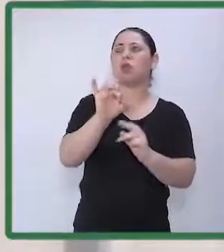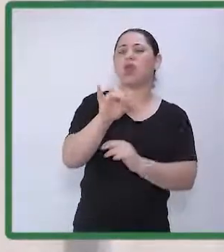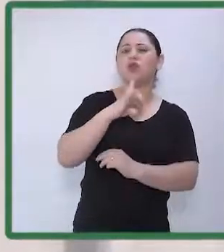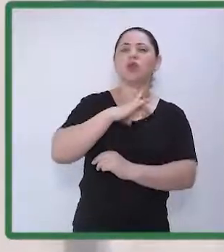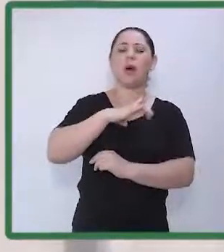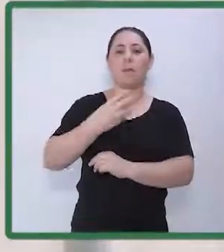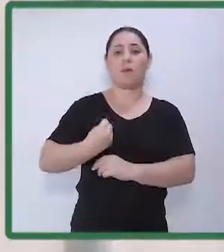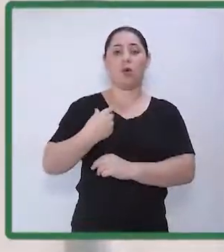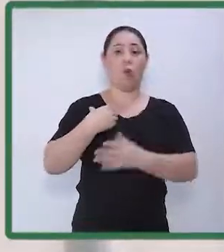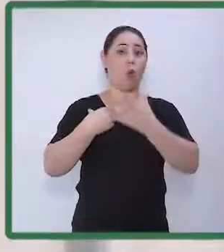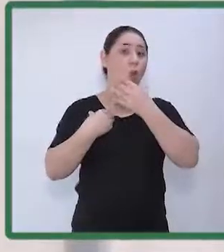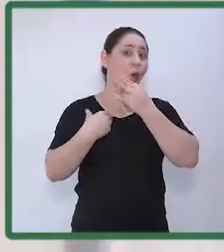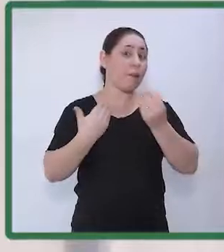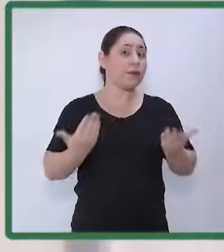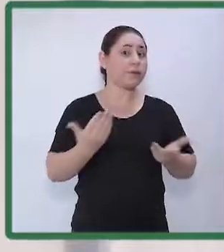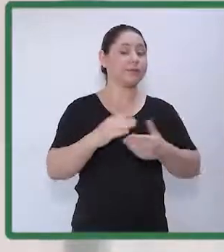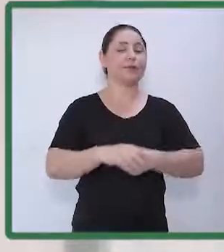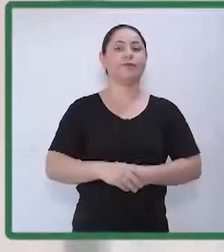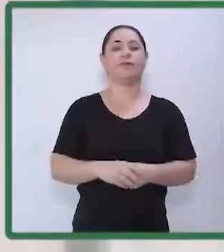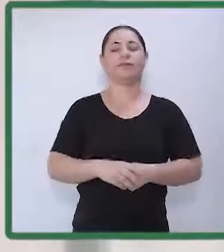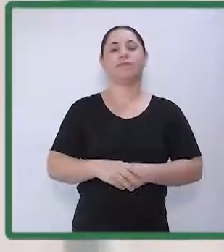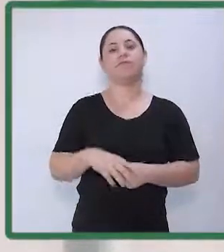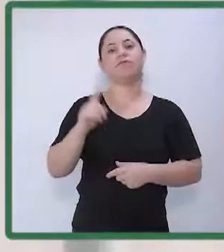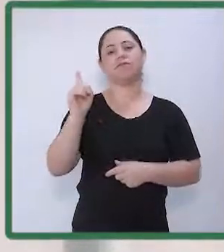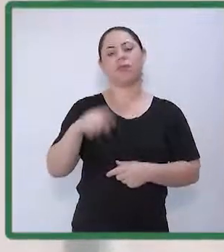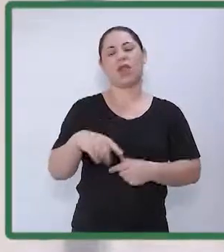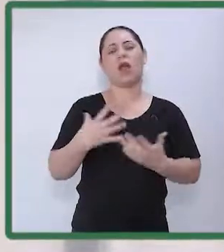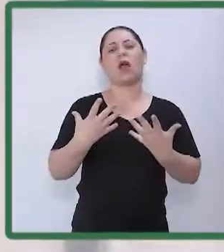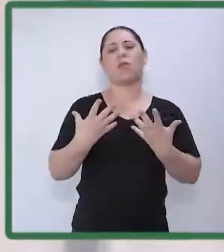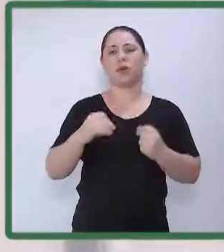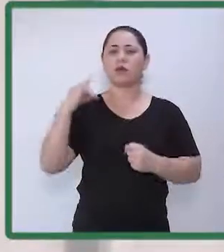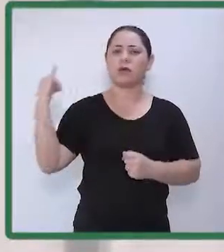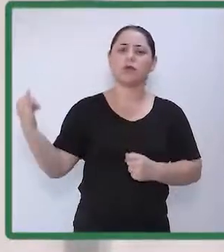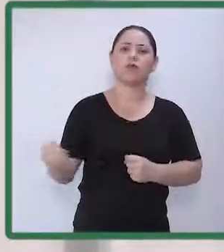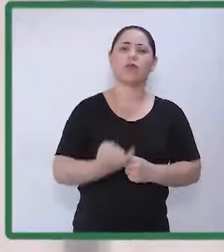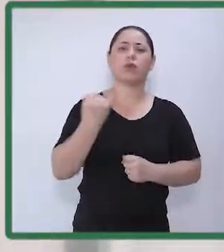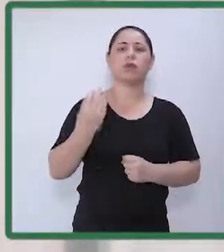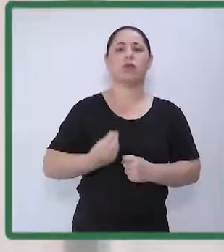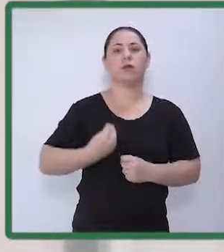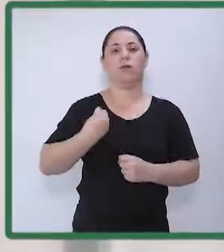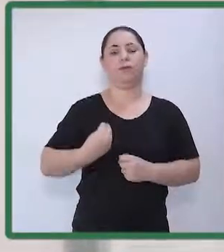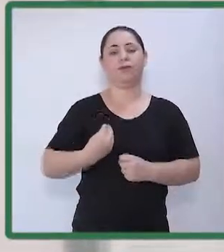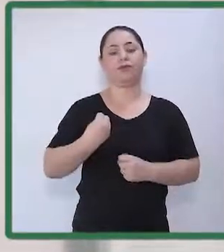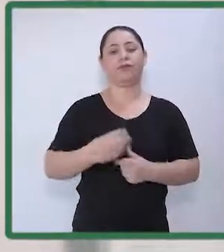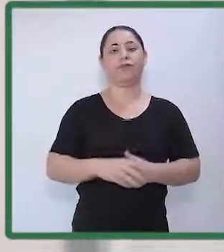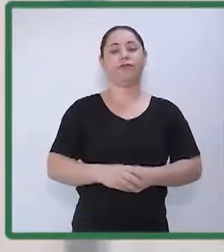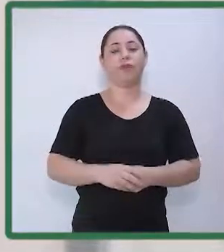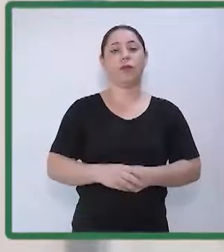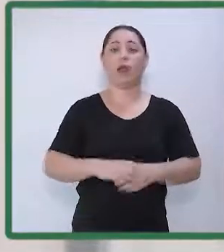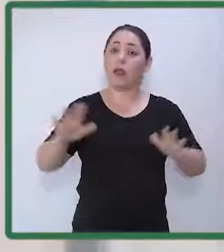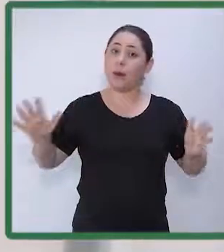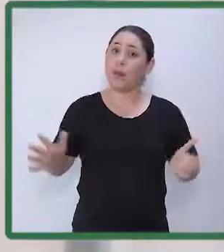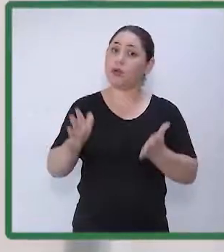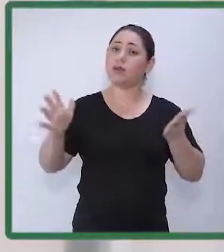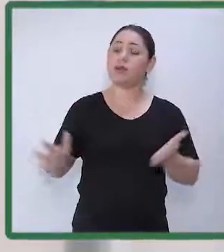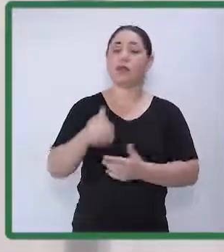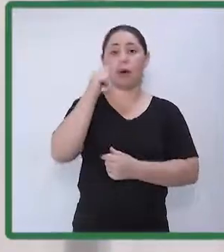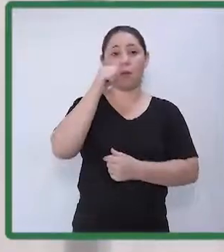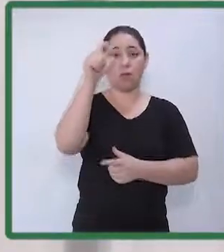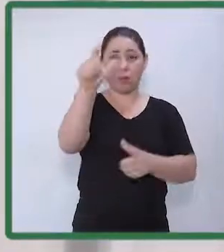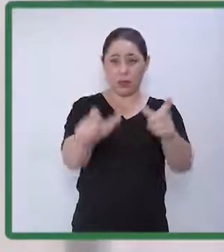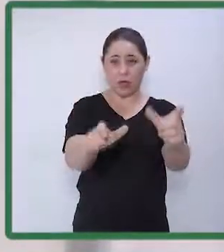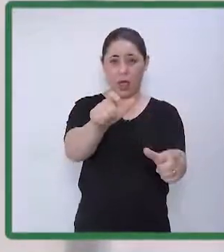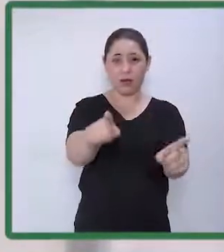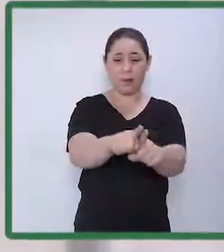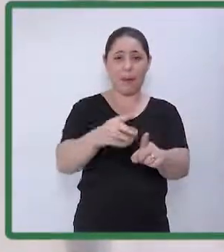tem a participação de homens, não é? Então, é muito importante a participação e a motivação de